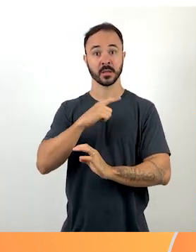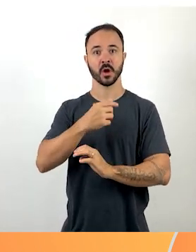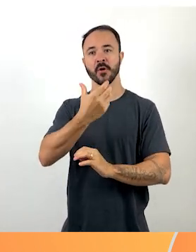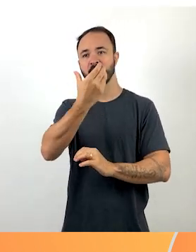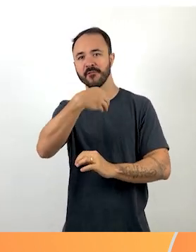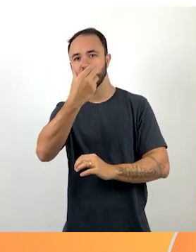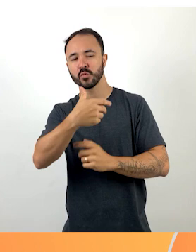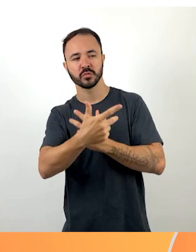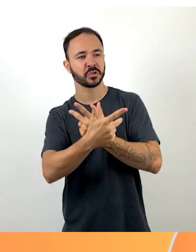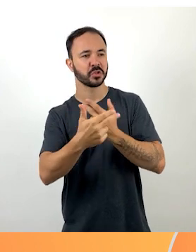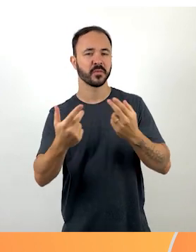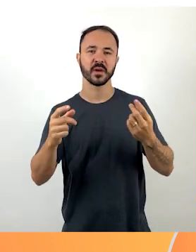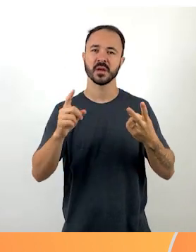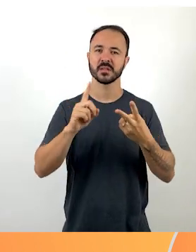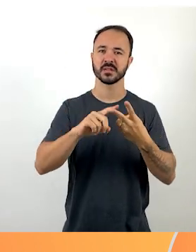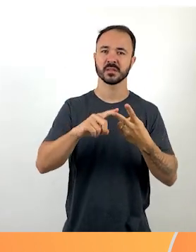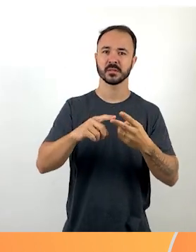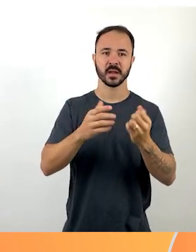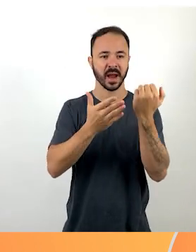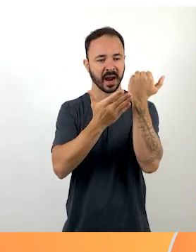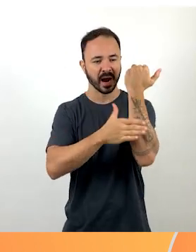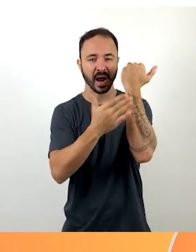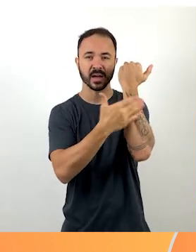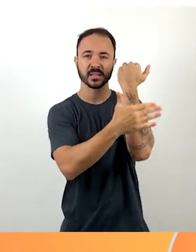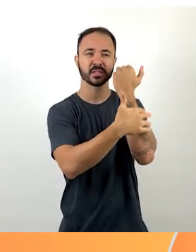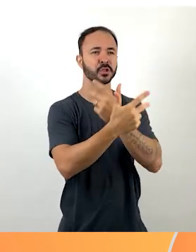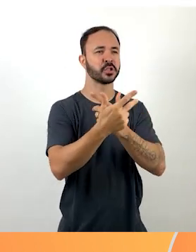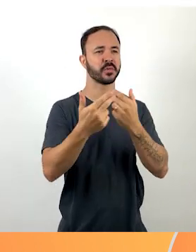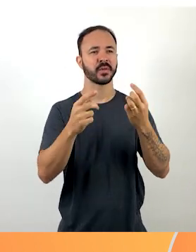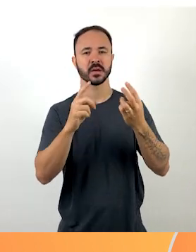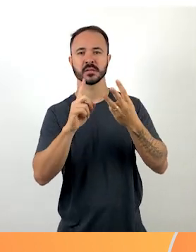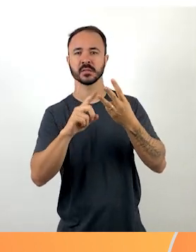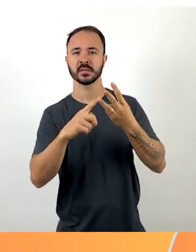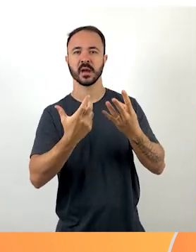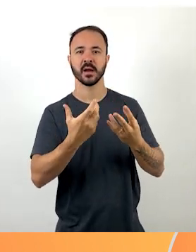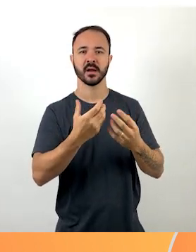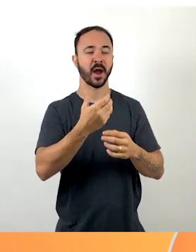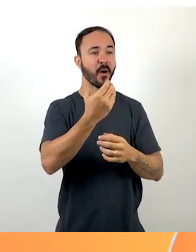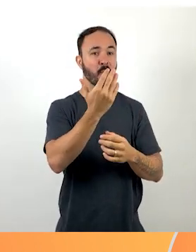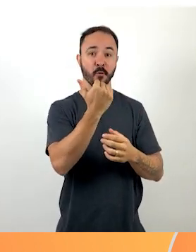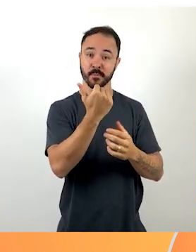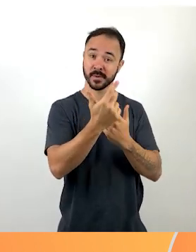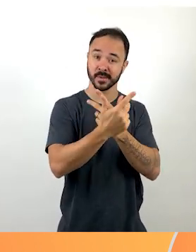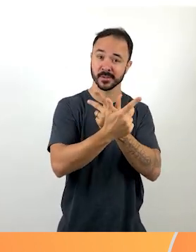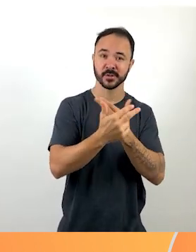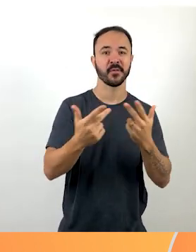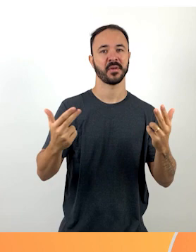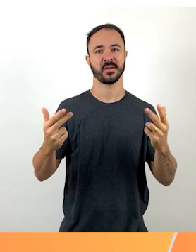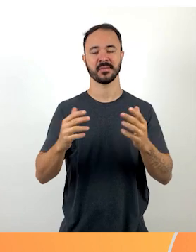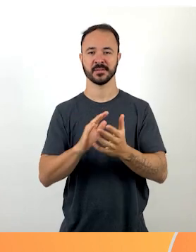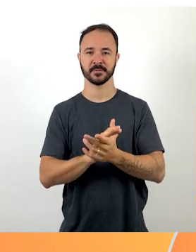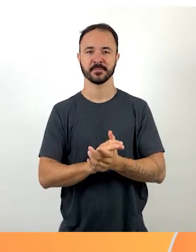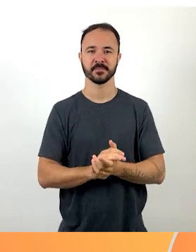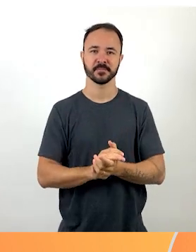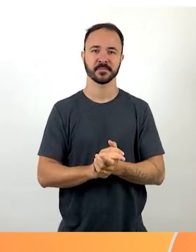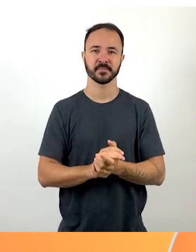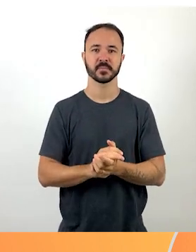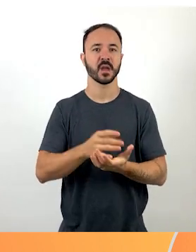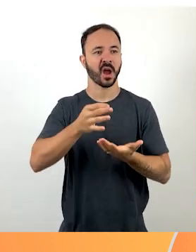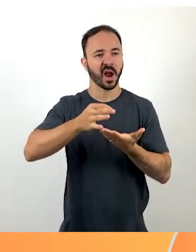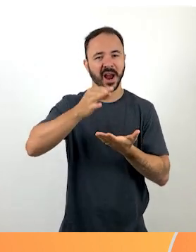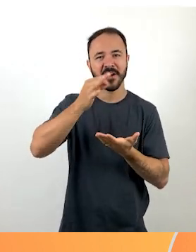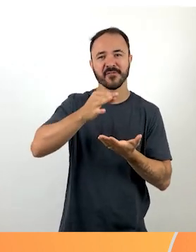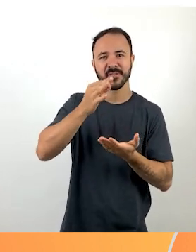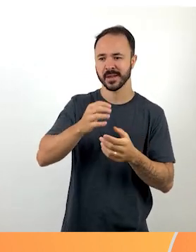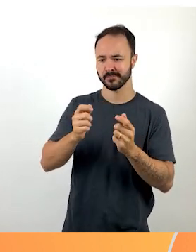temos frutas, cascas de ovos, legumes, sachês sem etiqueta e erva de chimarrão, borra